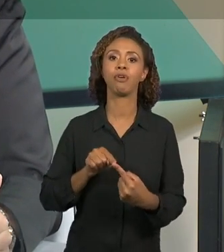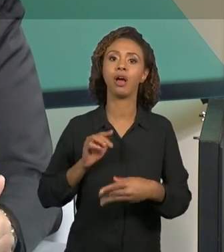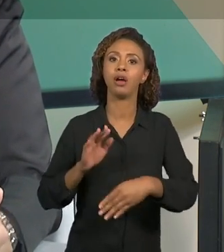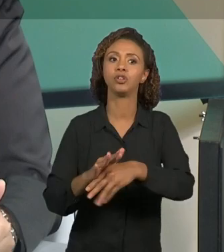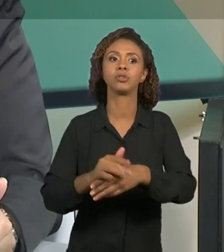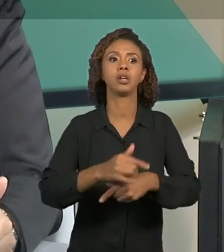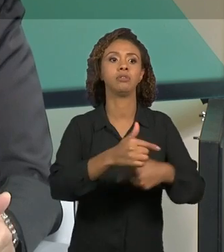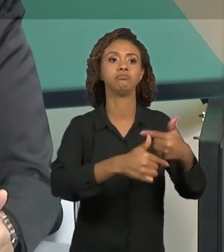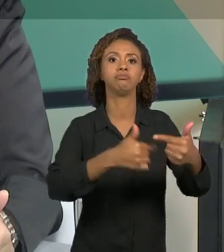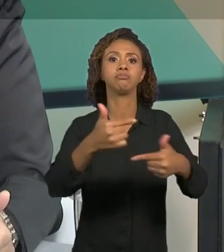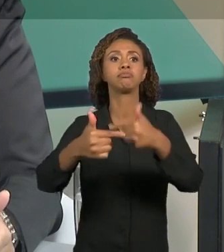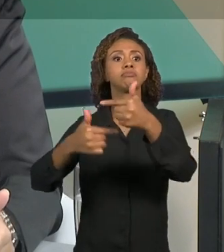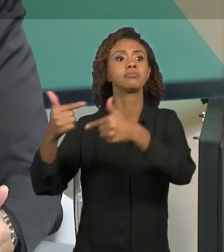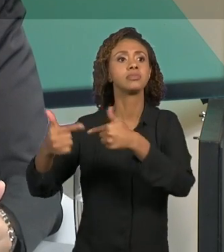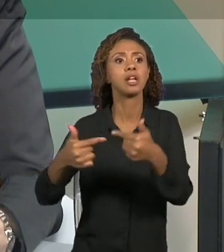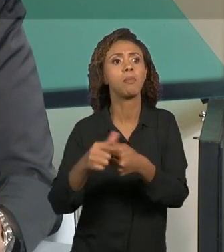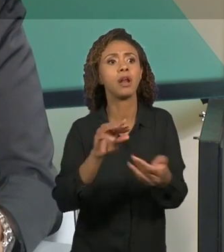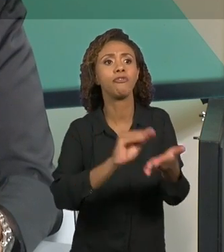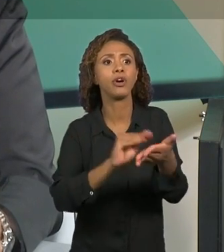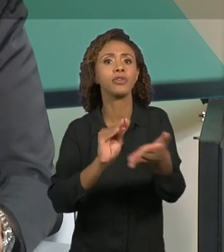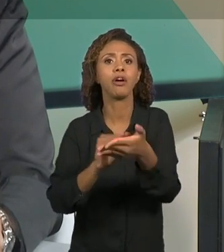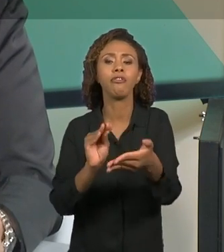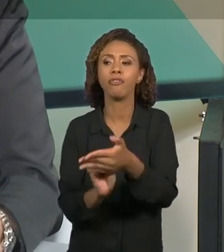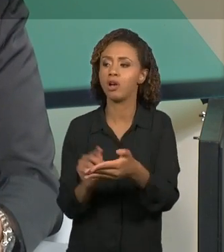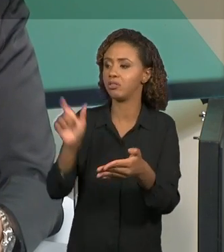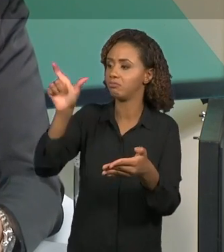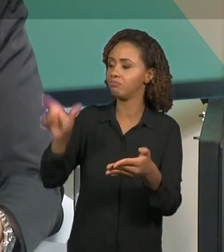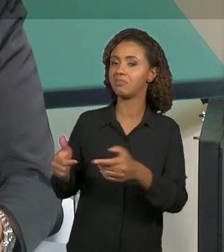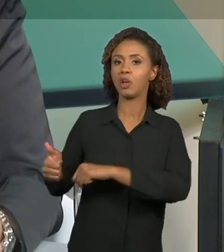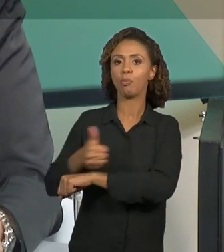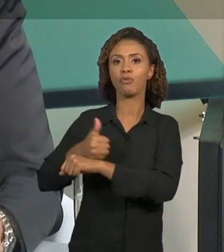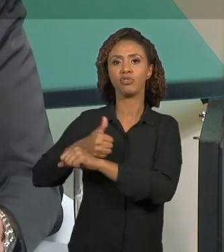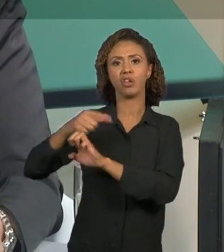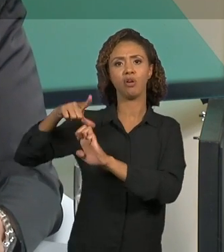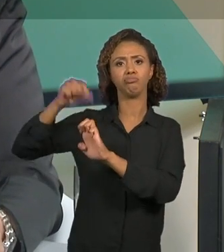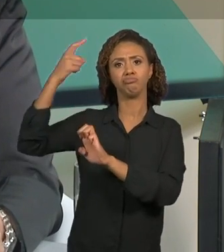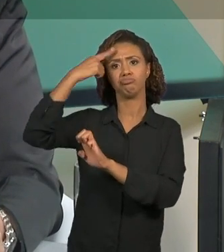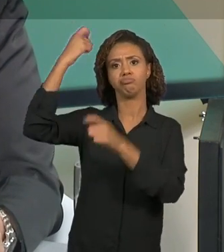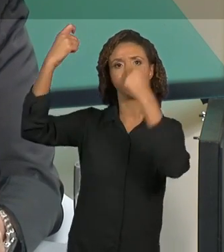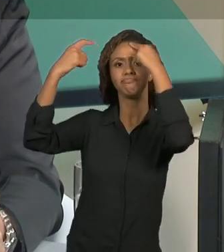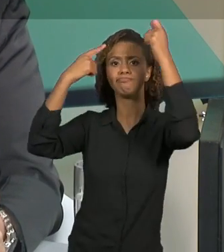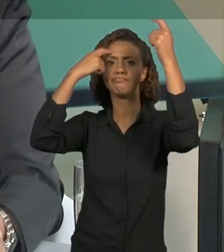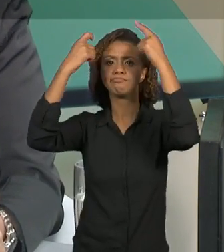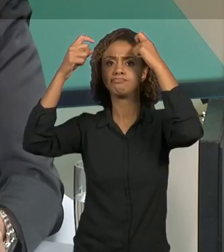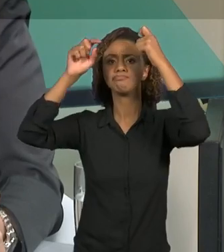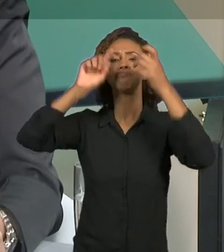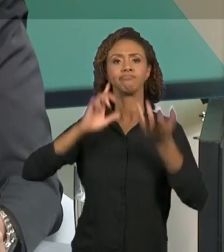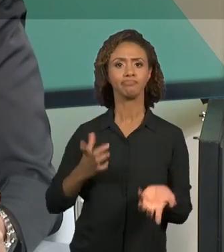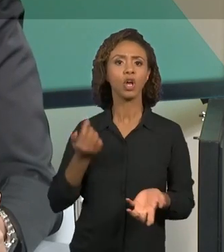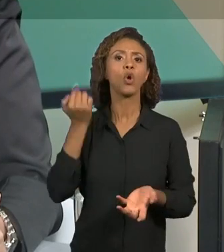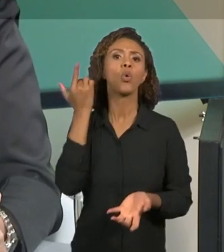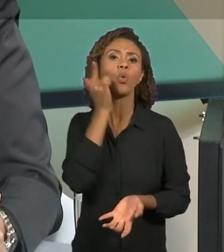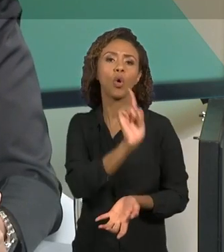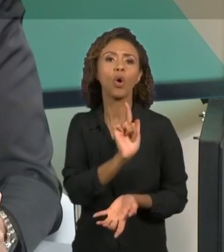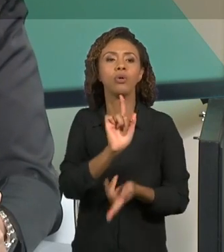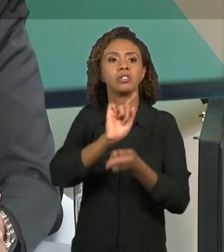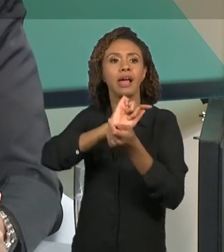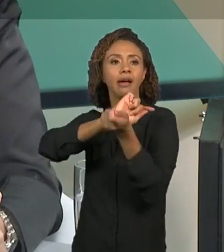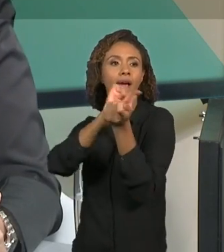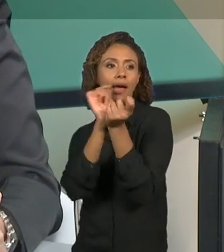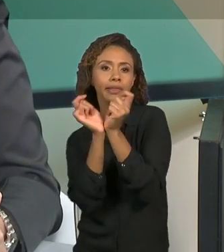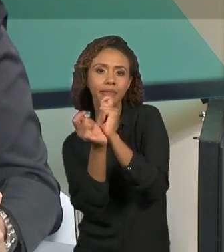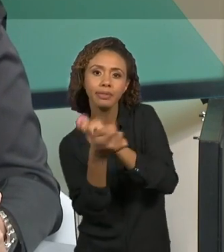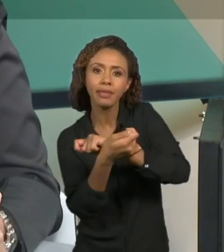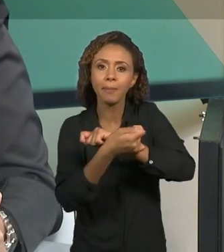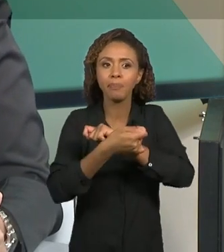o que ele precisa um profissional empreendedor um profissional que saiba pelo menos que se adequar ao